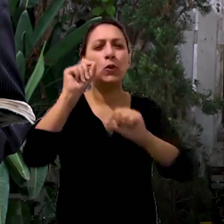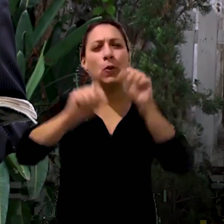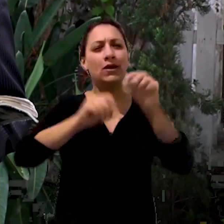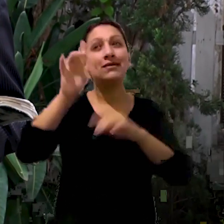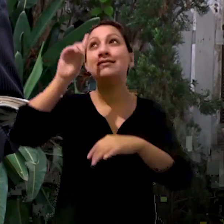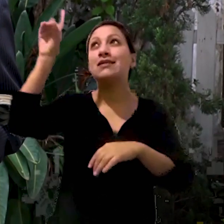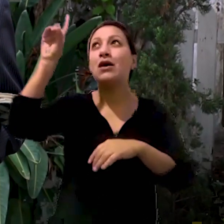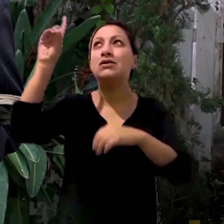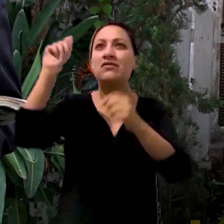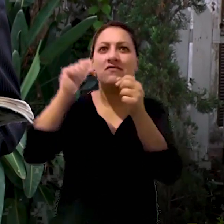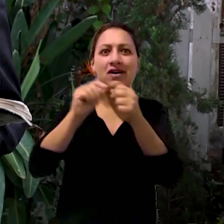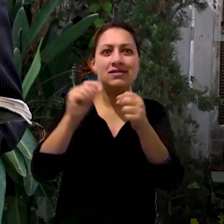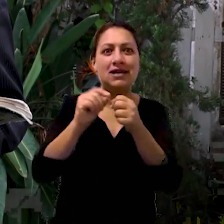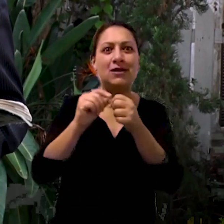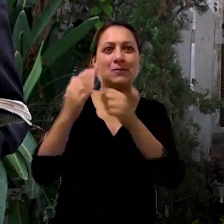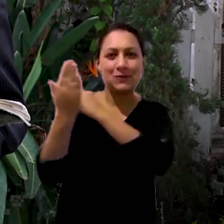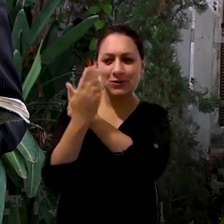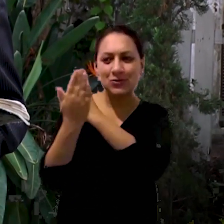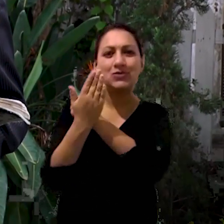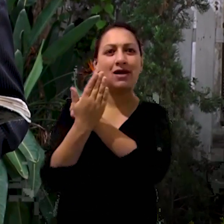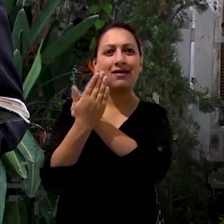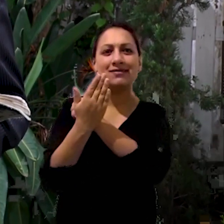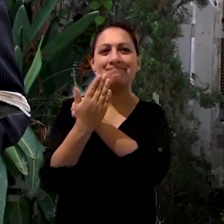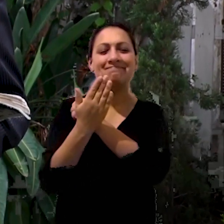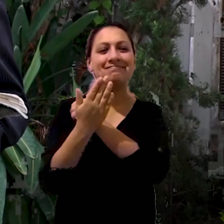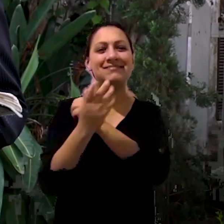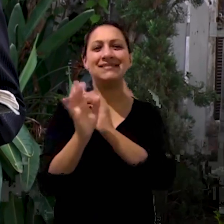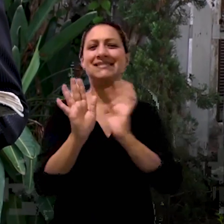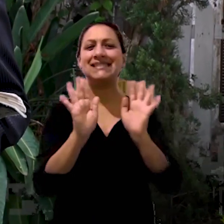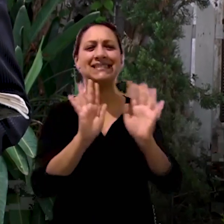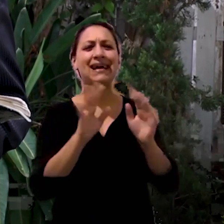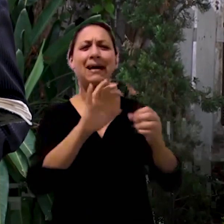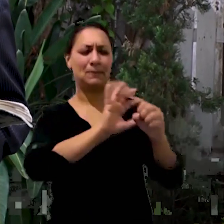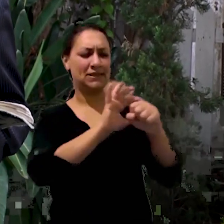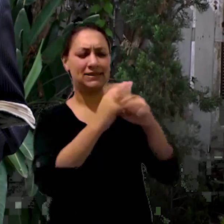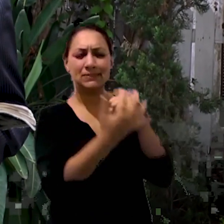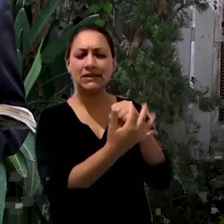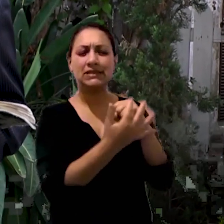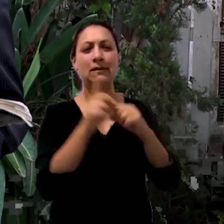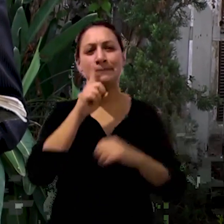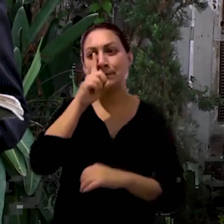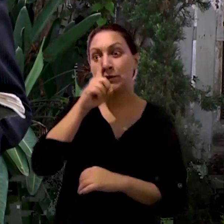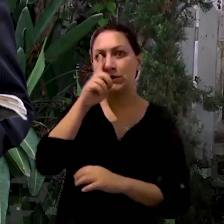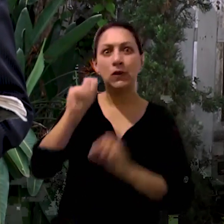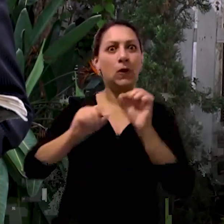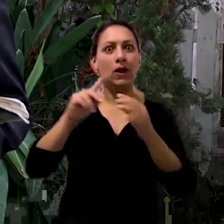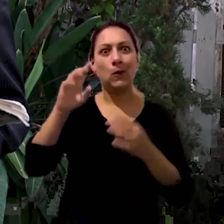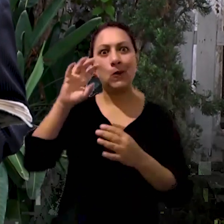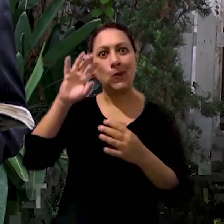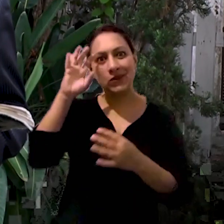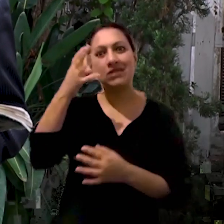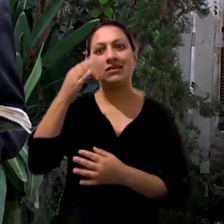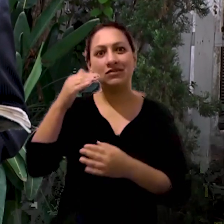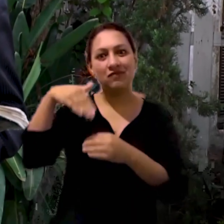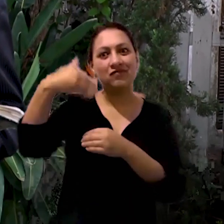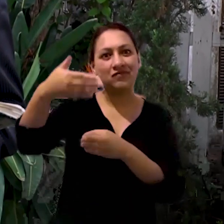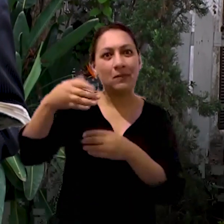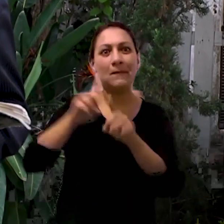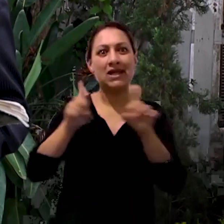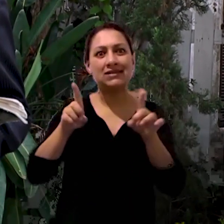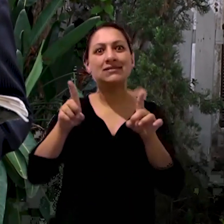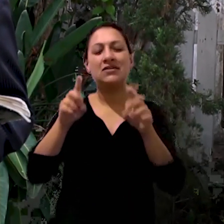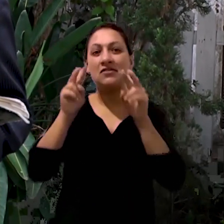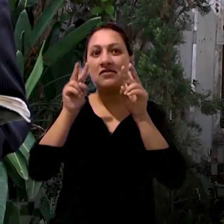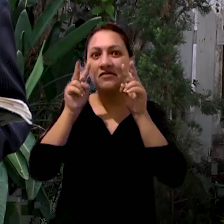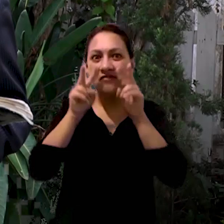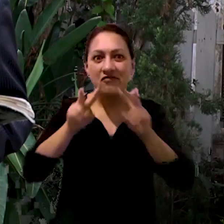enxergar tudo aquilo que Deus está fazendo ao nosso favor. Não importa se há pandemia, se há crise ou o que está acontecendo, mas